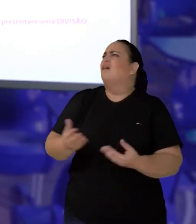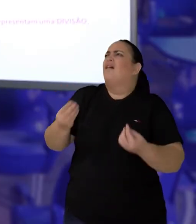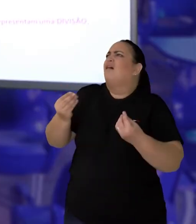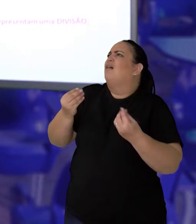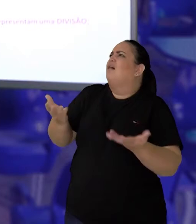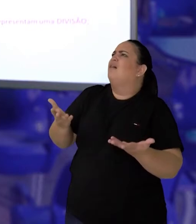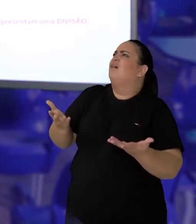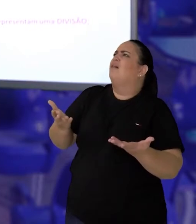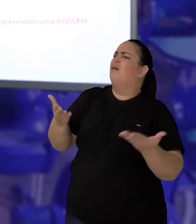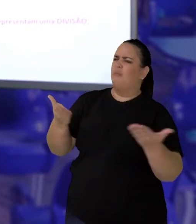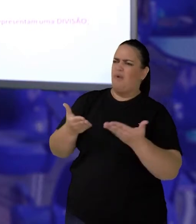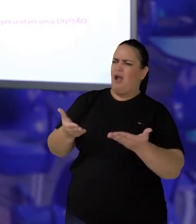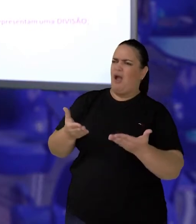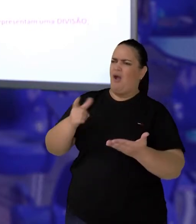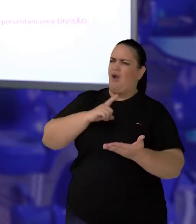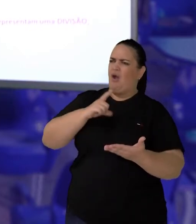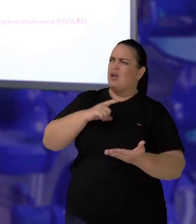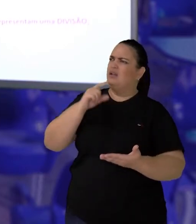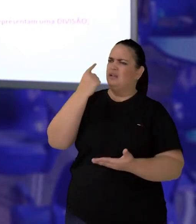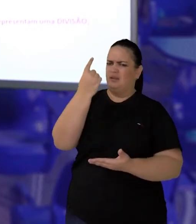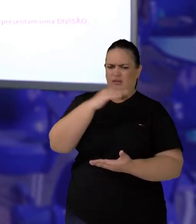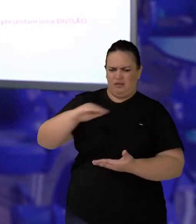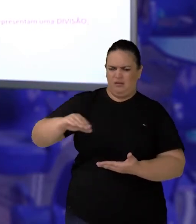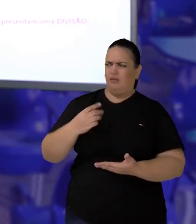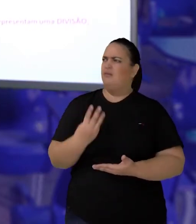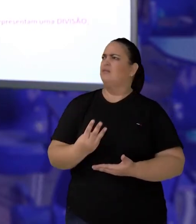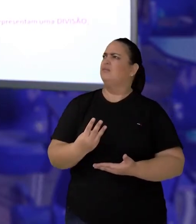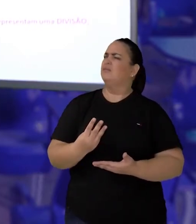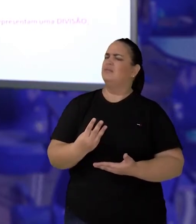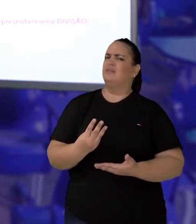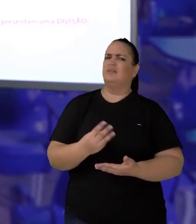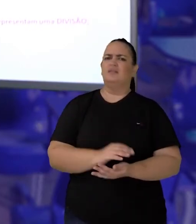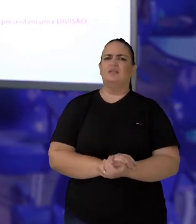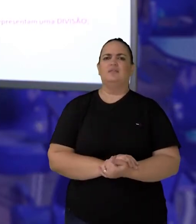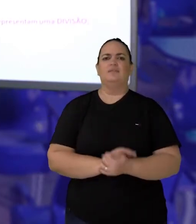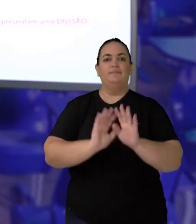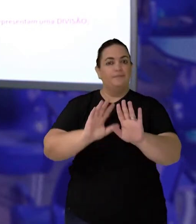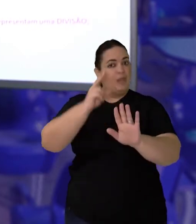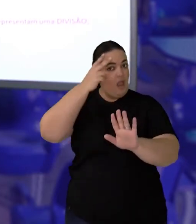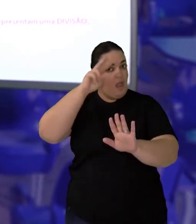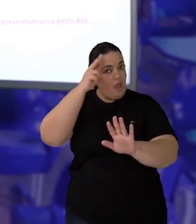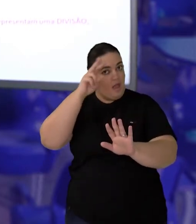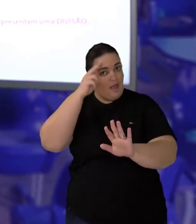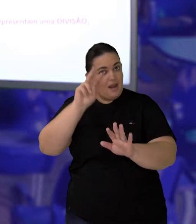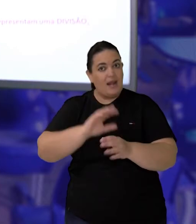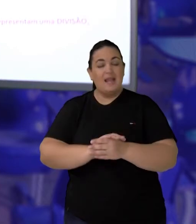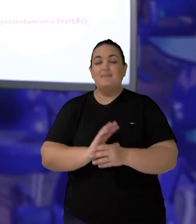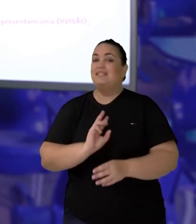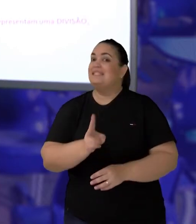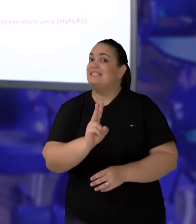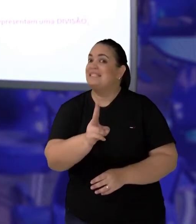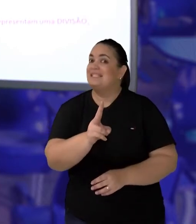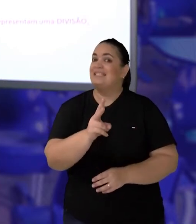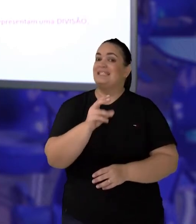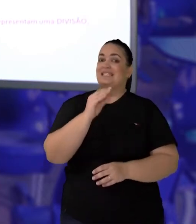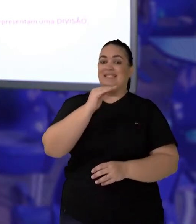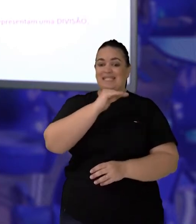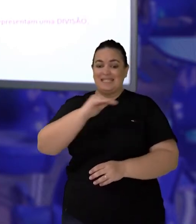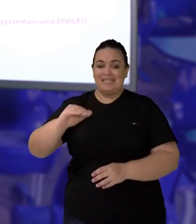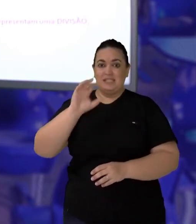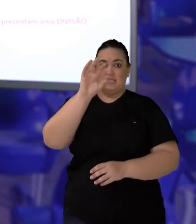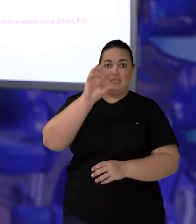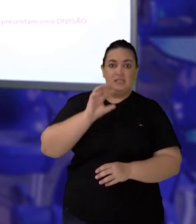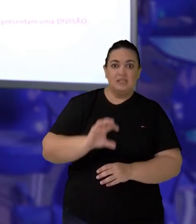como assim agora eu tenho uma fração? Pessoal, lembrem-se o seguinte, toda